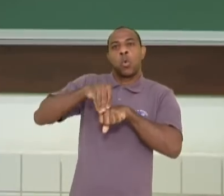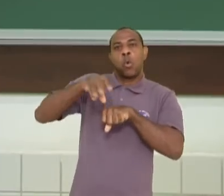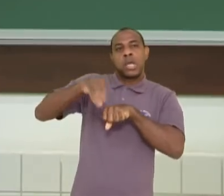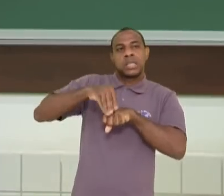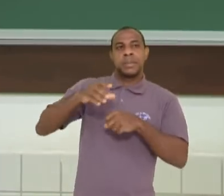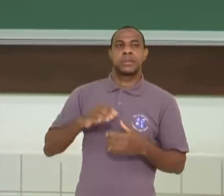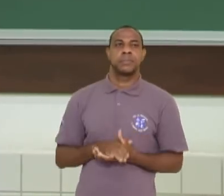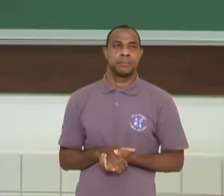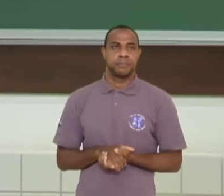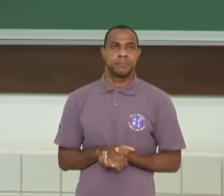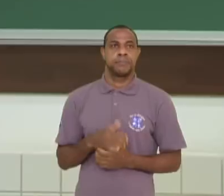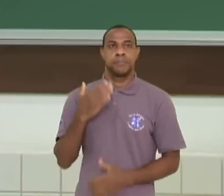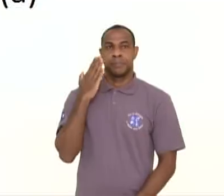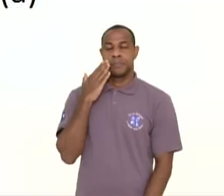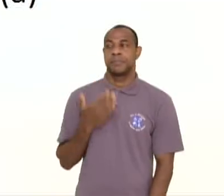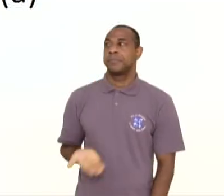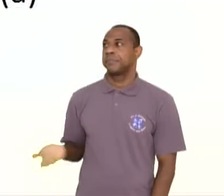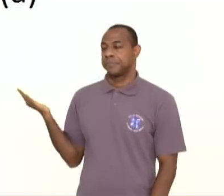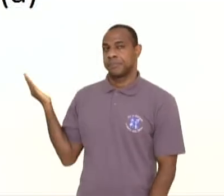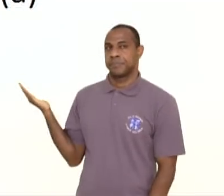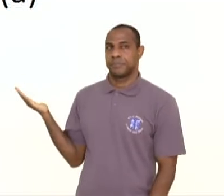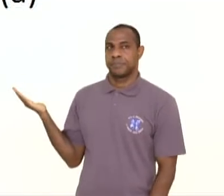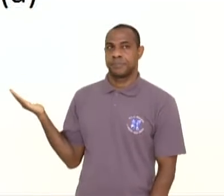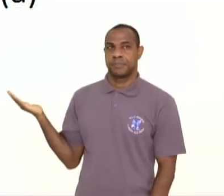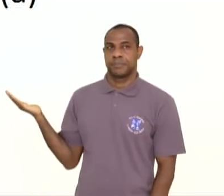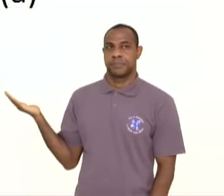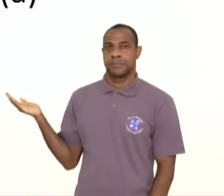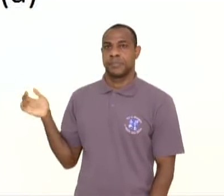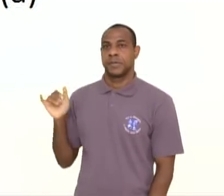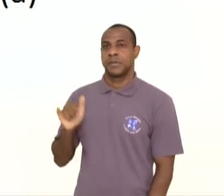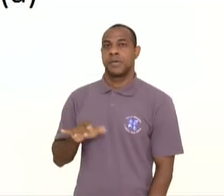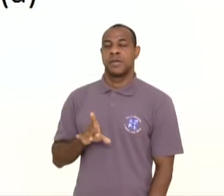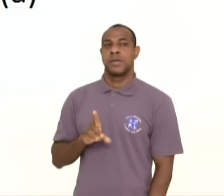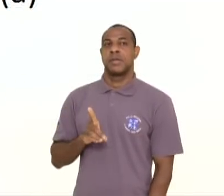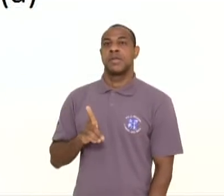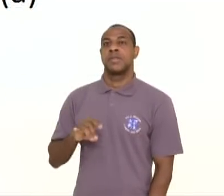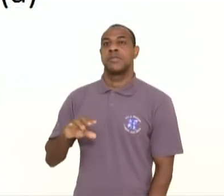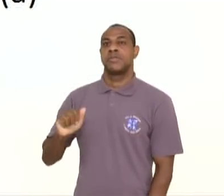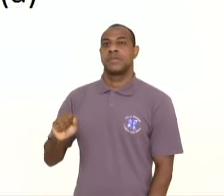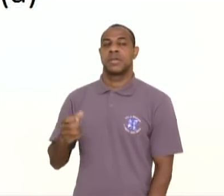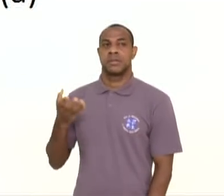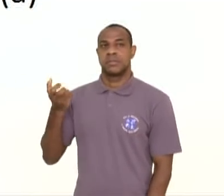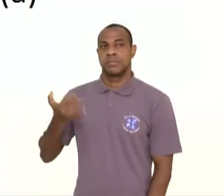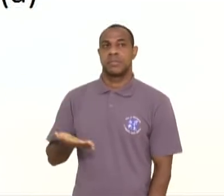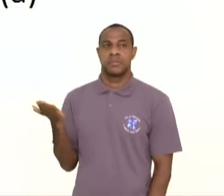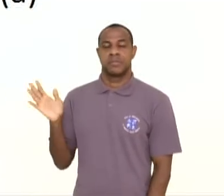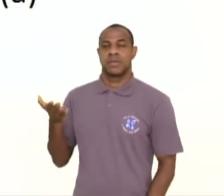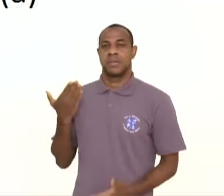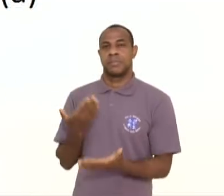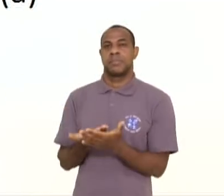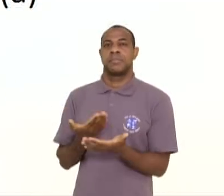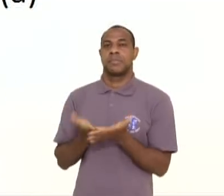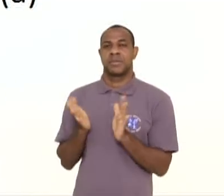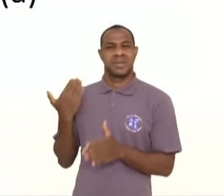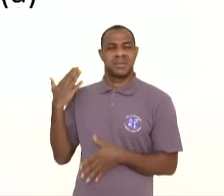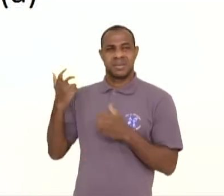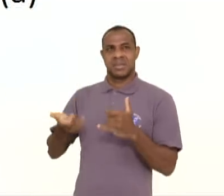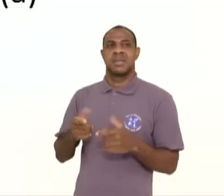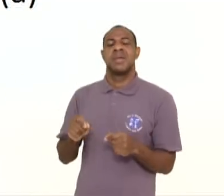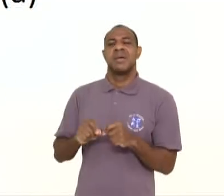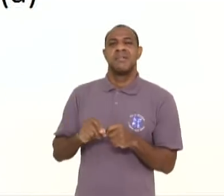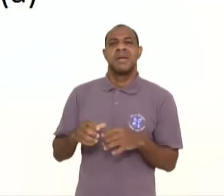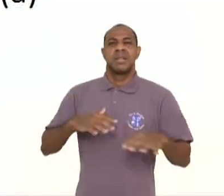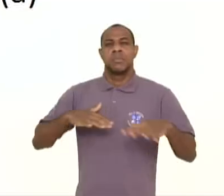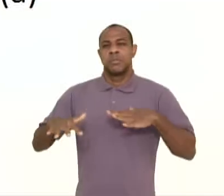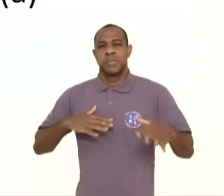de vocês. Então aqui fica a dica novamente, então trago as dicas que já vimos nas aulas anteriores, né? Então realize movimento,